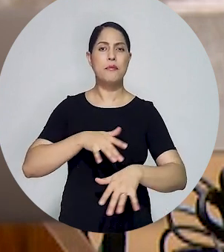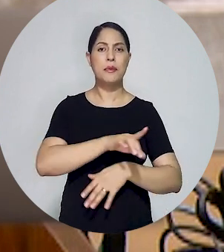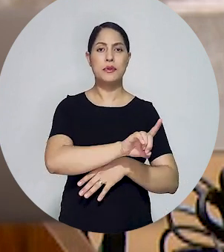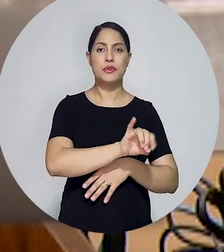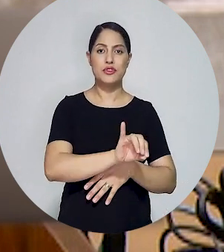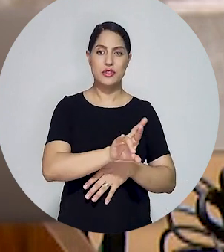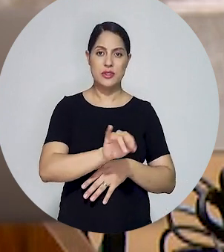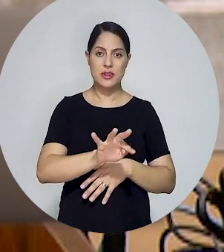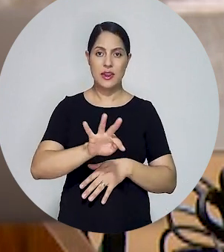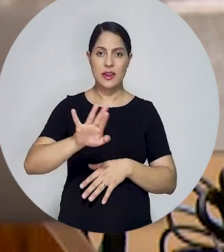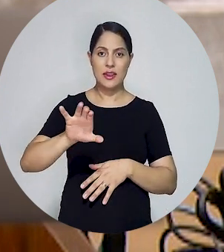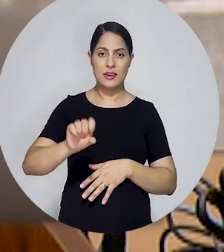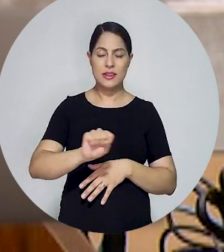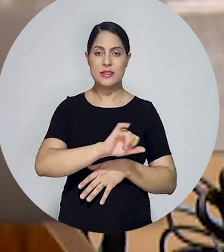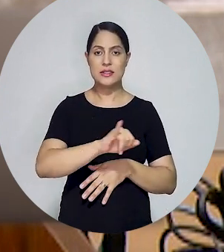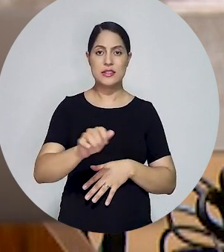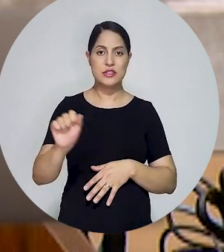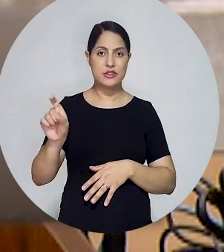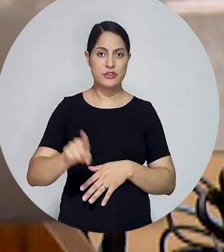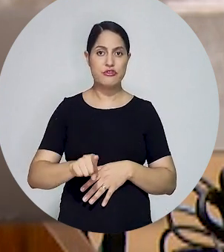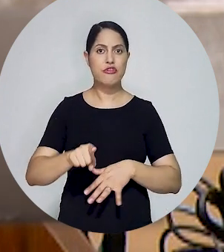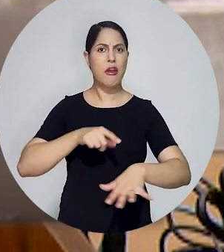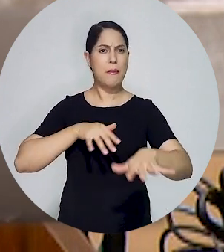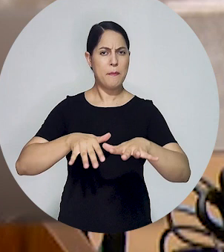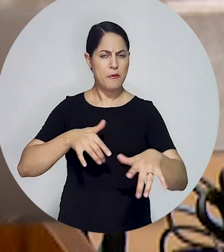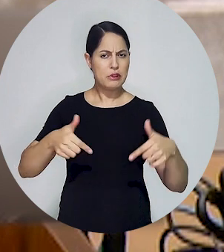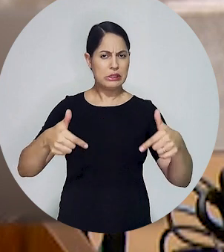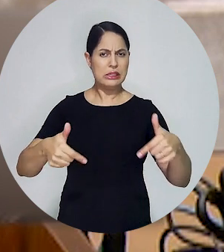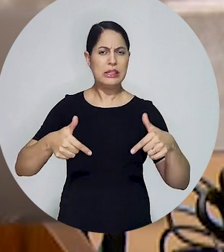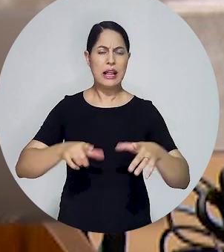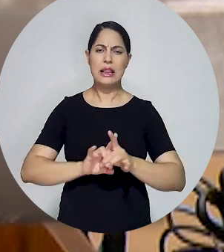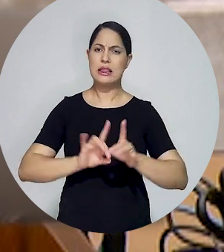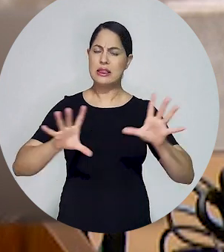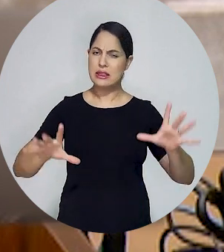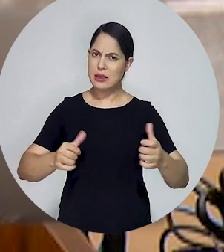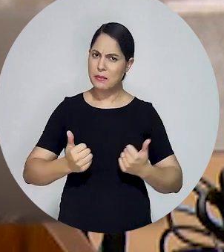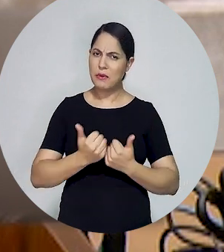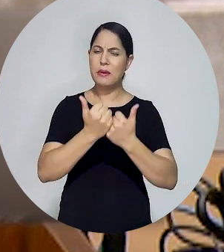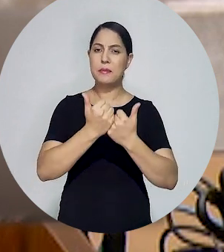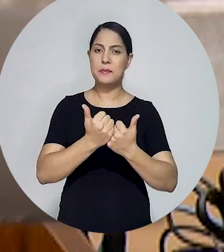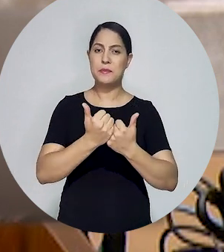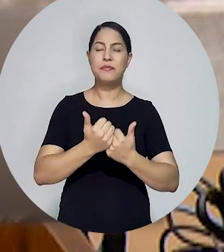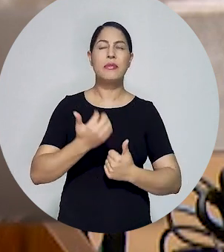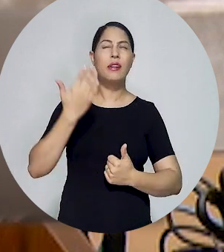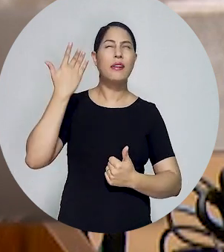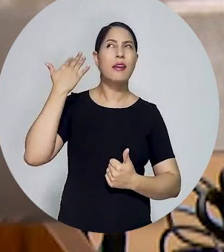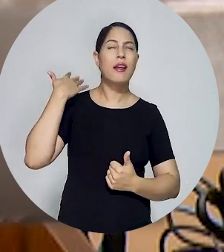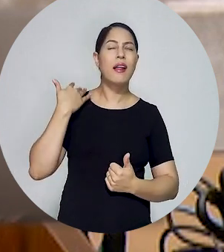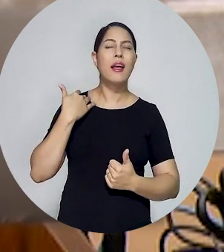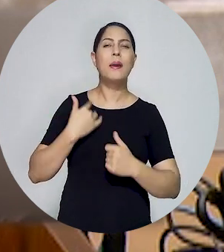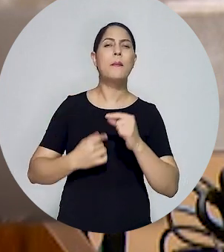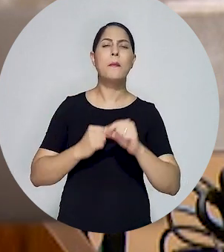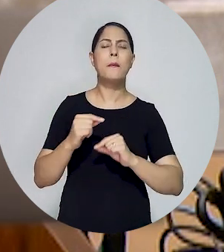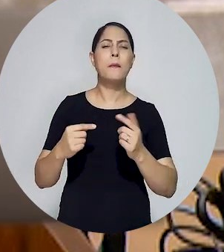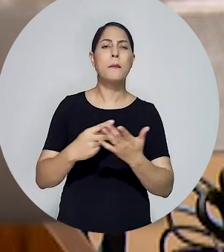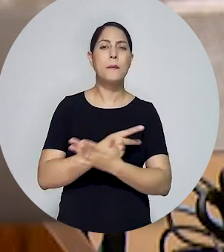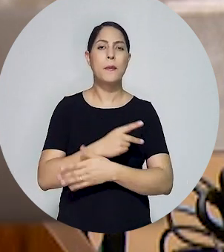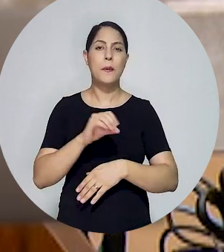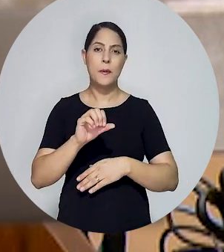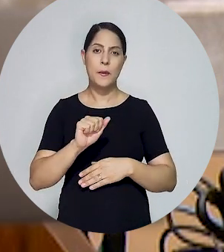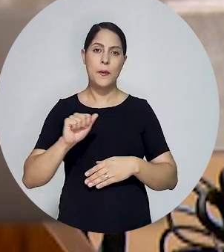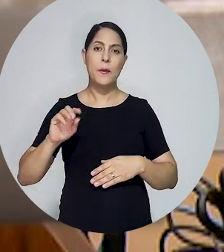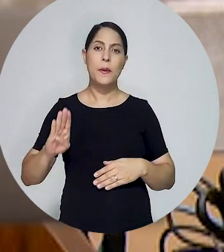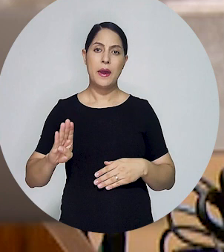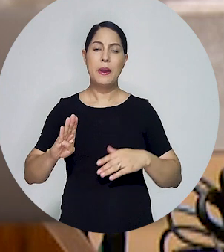diretamente do movimento das diretas já. Já naquela época, a OAB propôs a criação de um órgão de controle e planejamento